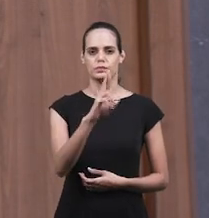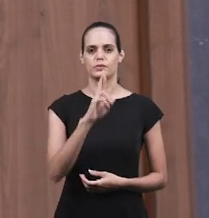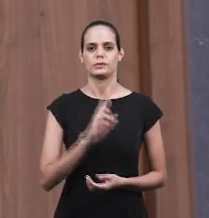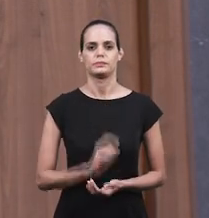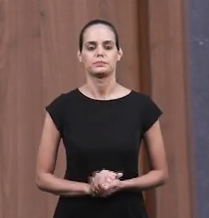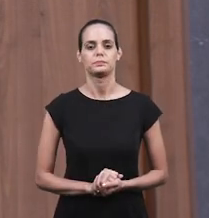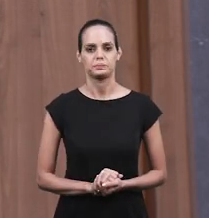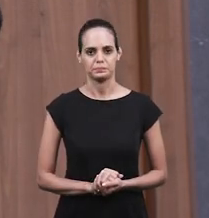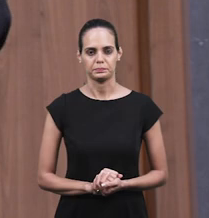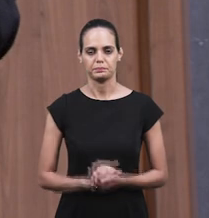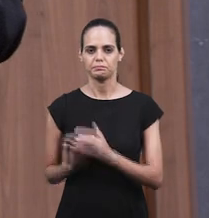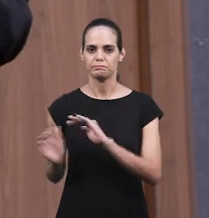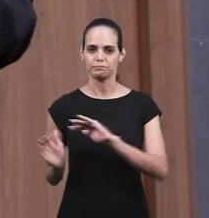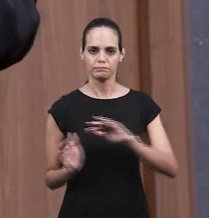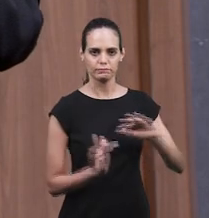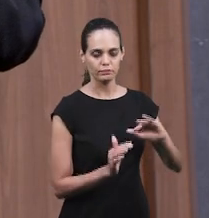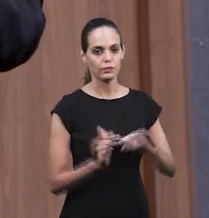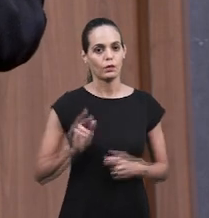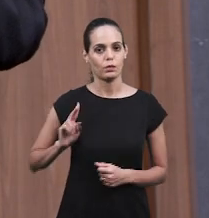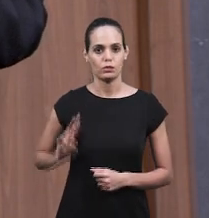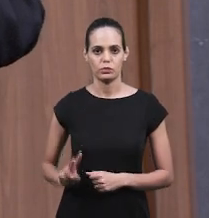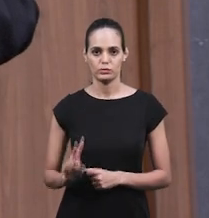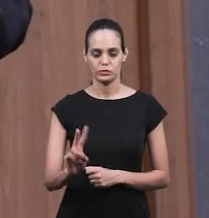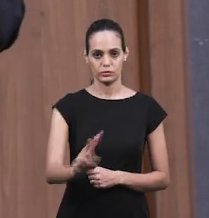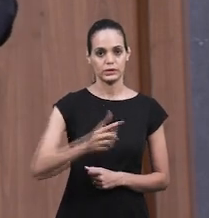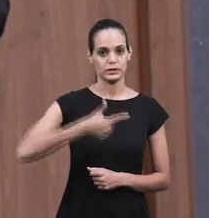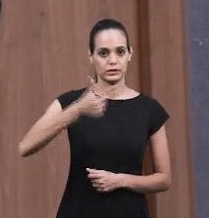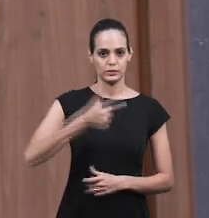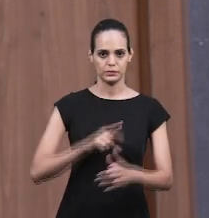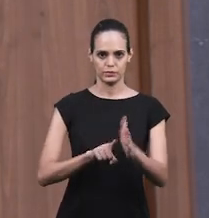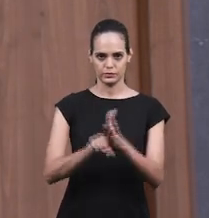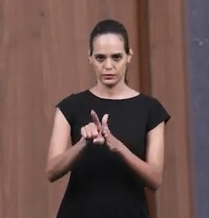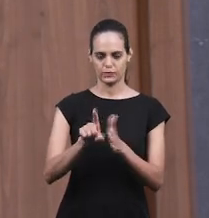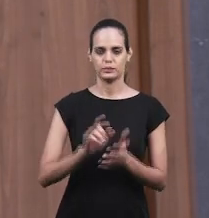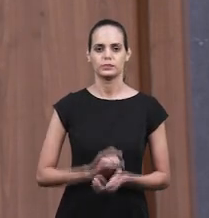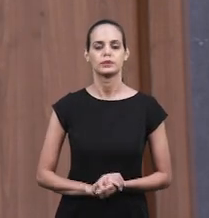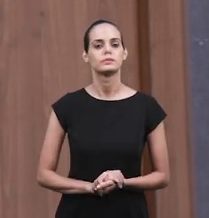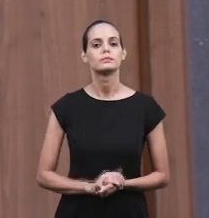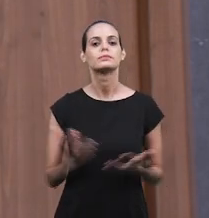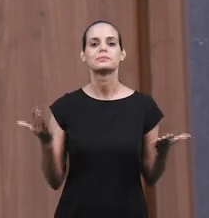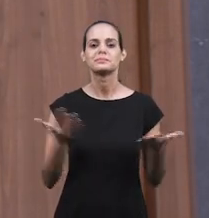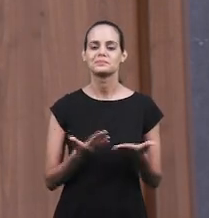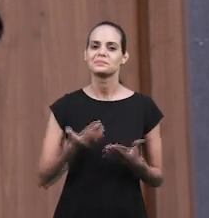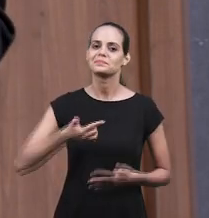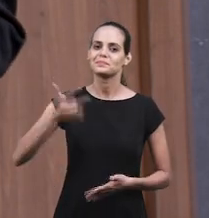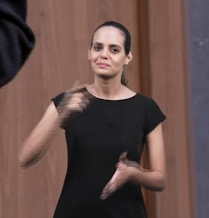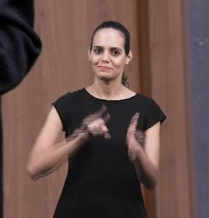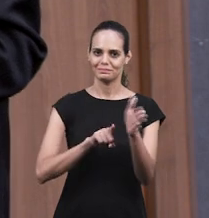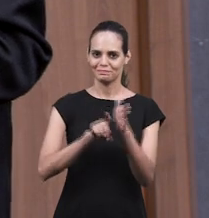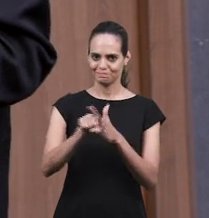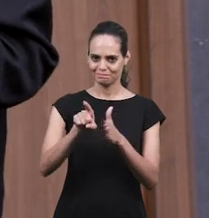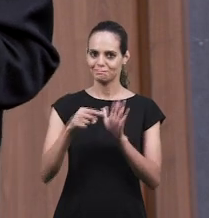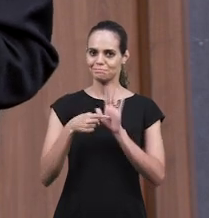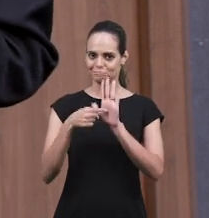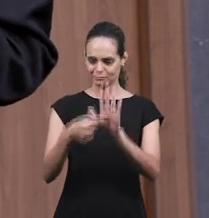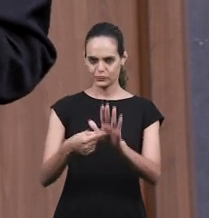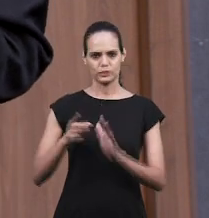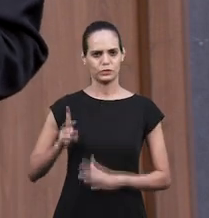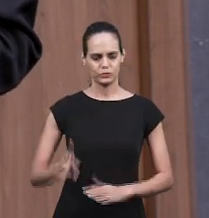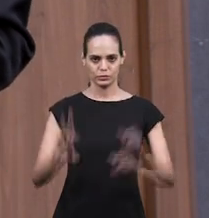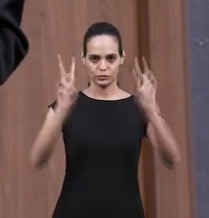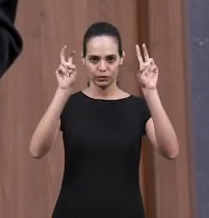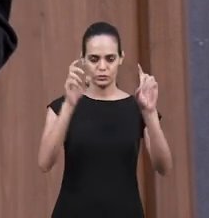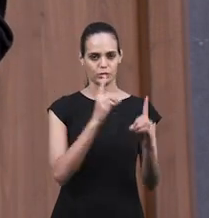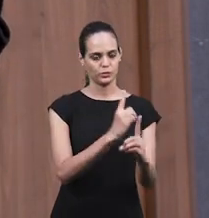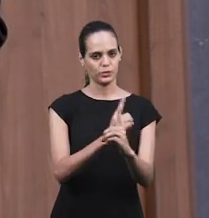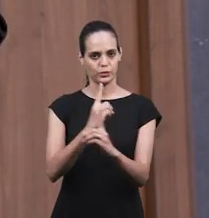irmã. Agora nós iremos passar adiante, porque vamos para a segunda pergunta. E a nossa segunda pergunta diz assim, ainda sobre o